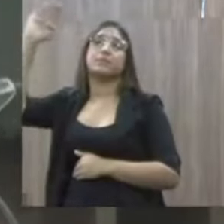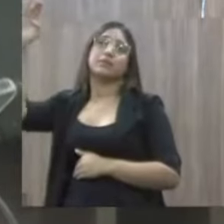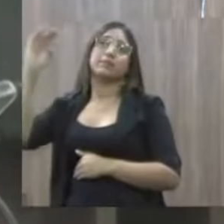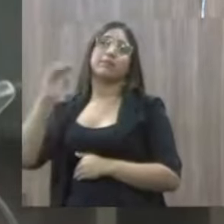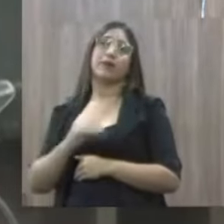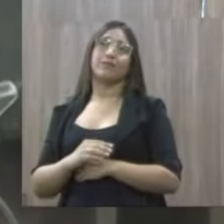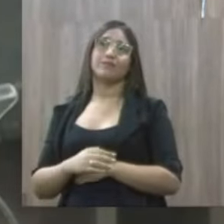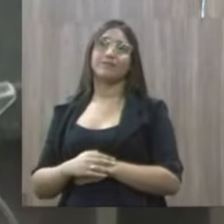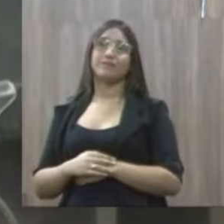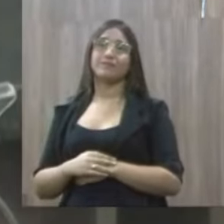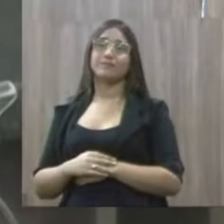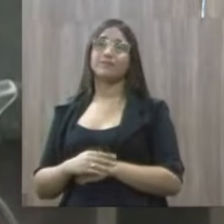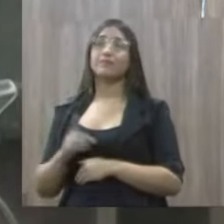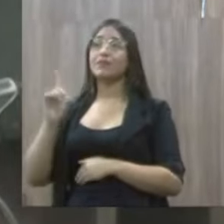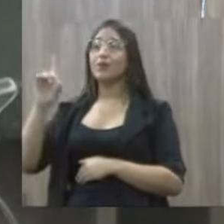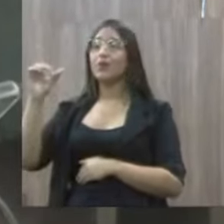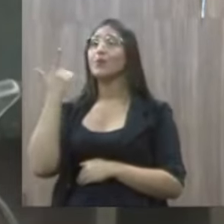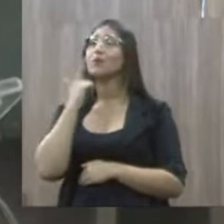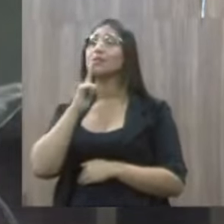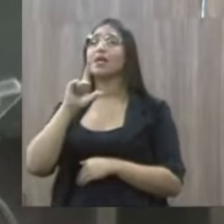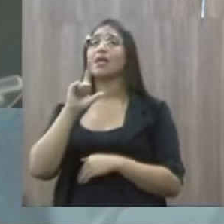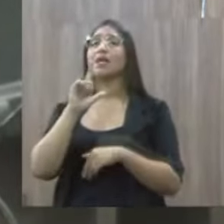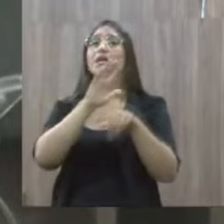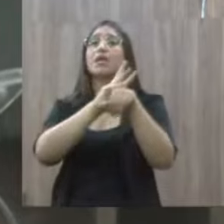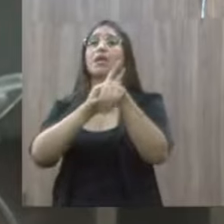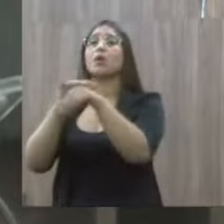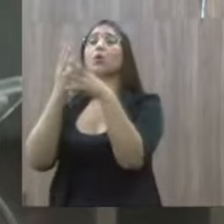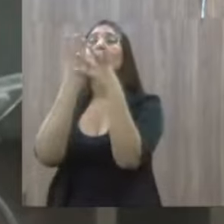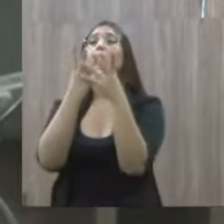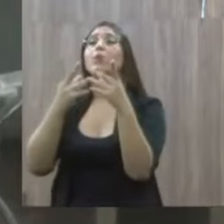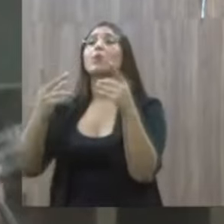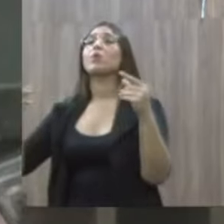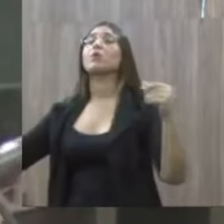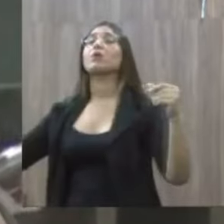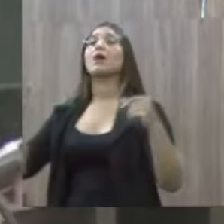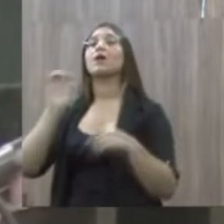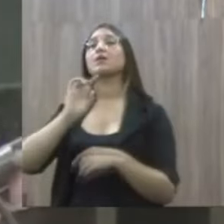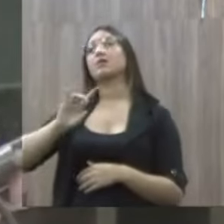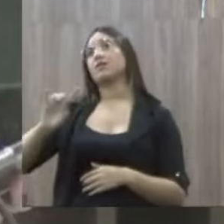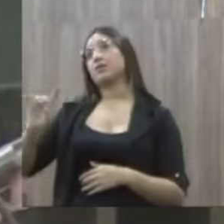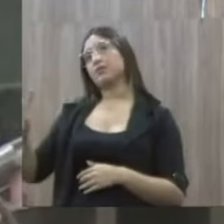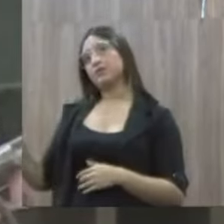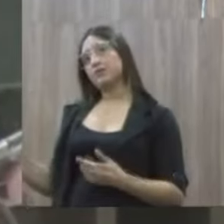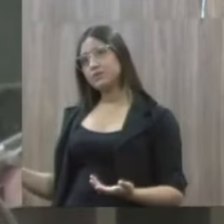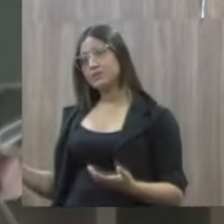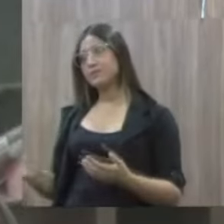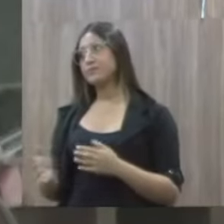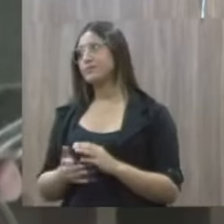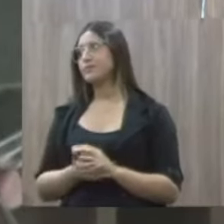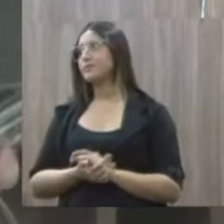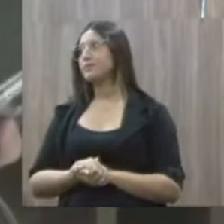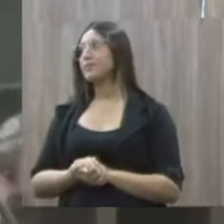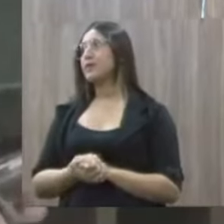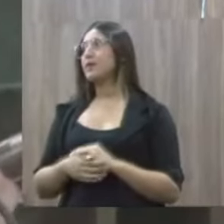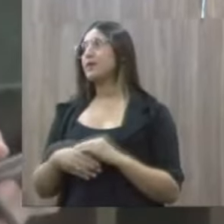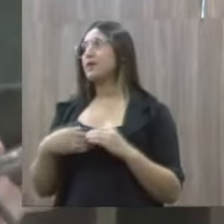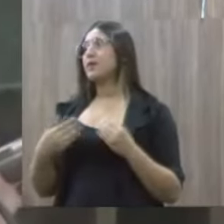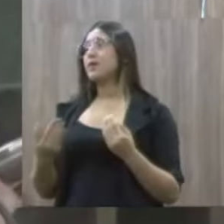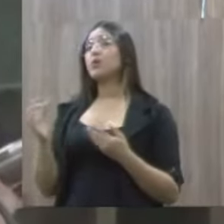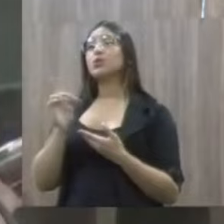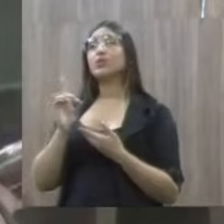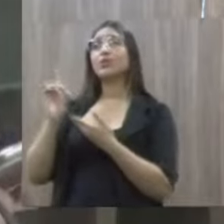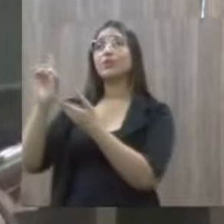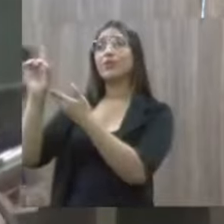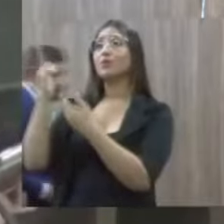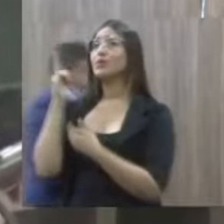a única saída que consegue dividir a alma e o espírito. Ninguém consegue chegar lá. Essa divisão, só a palavra